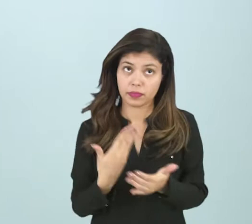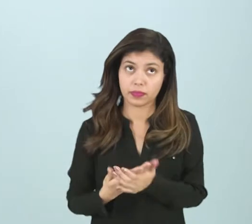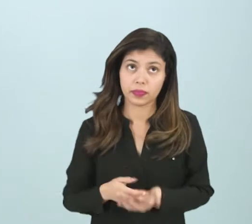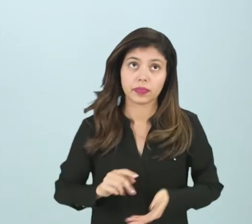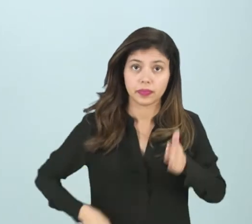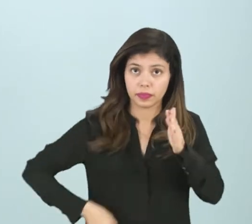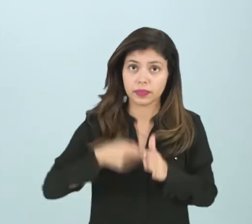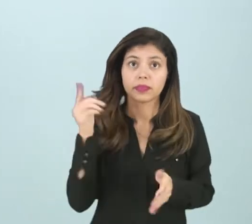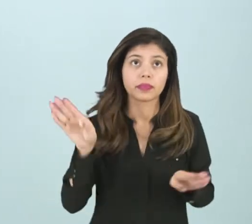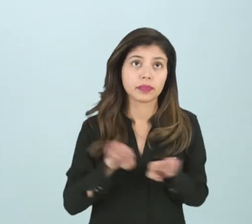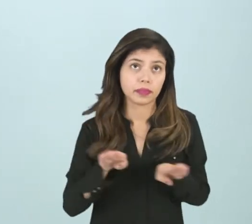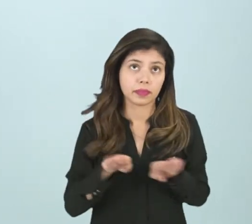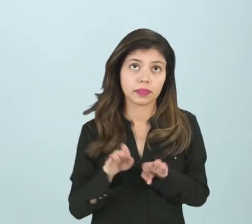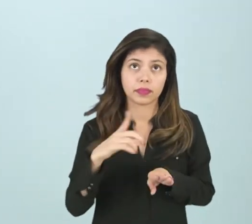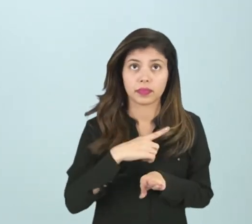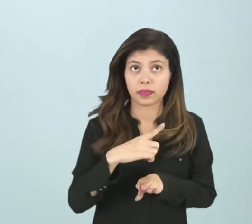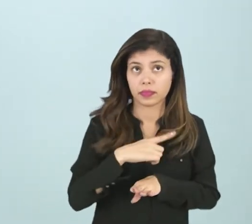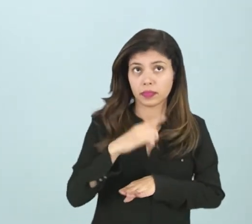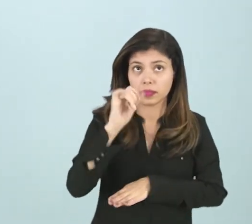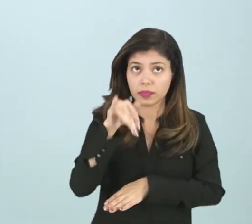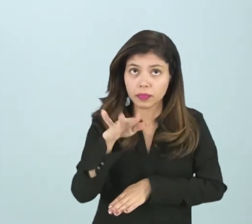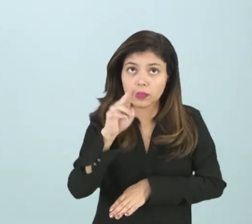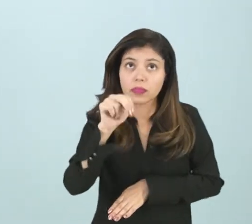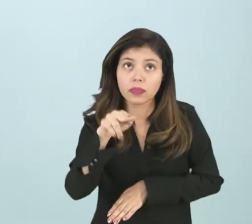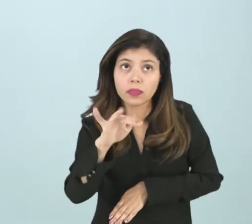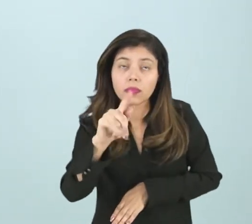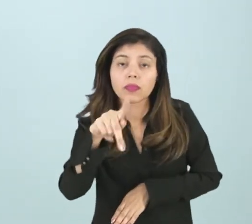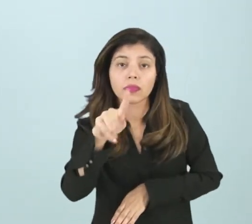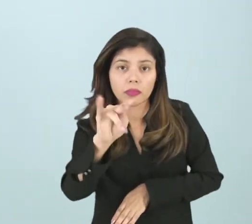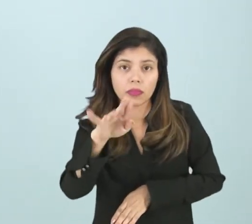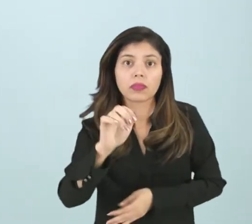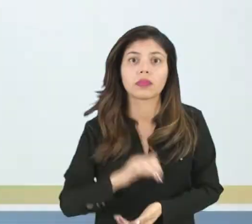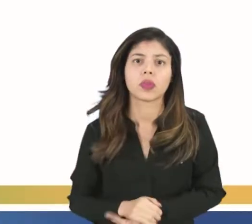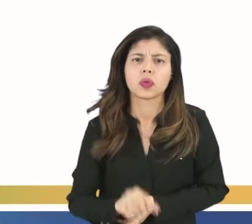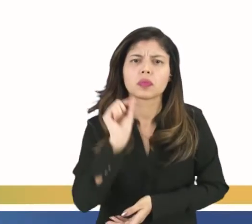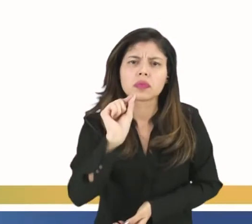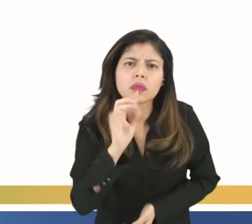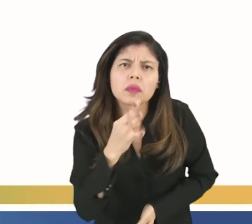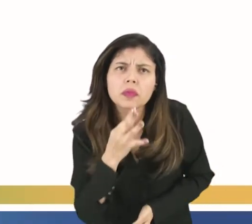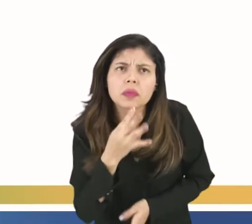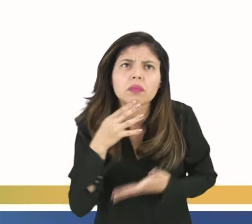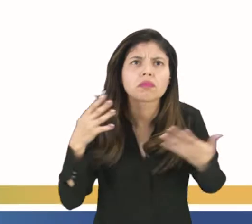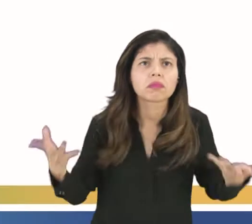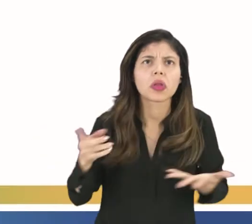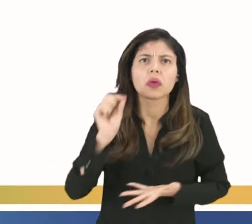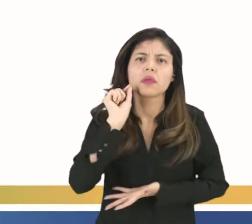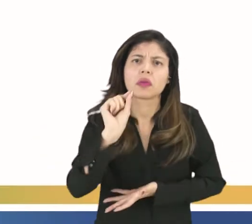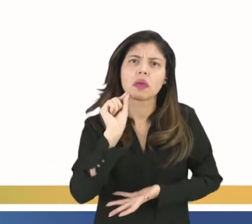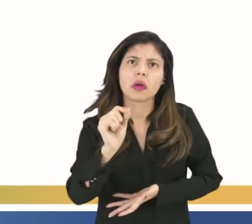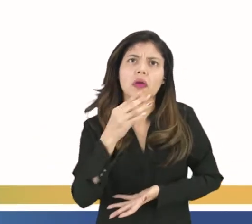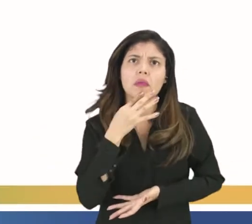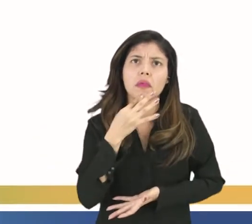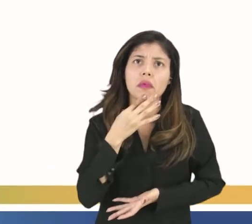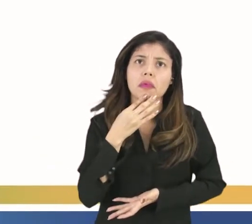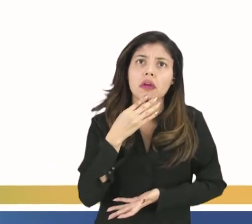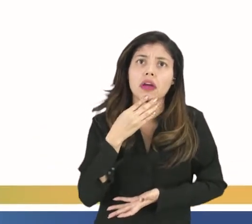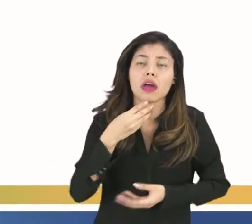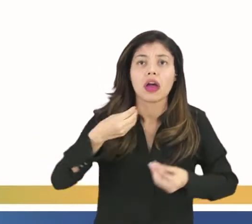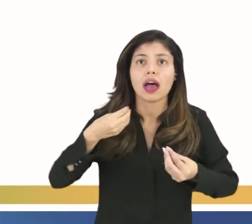da obra de Immanuel Kant, vamos dar uma palavrinha sobre isso, o que é o conhecimento e o que é a